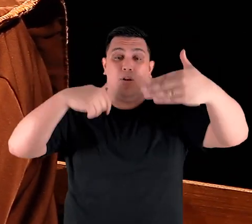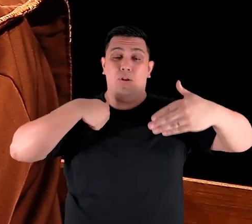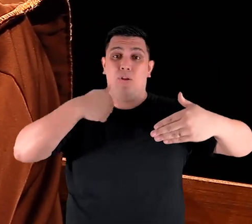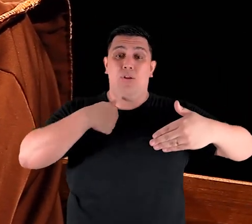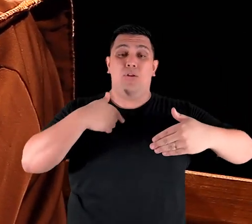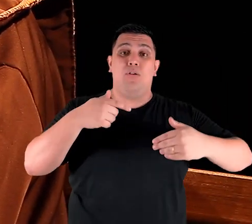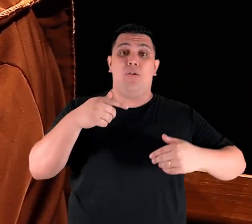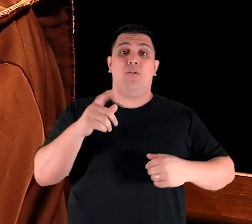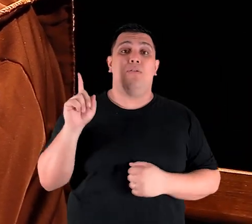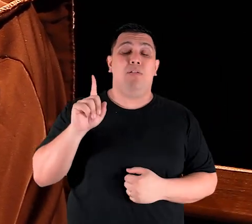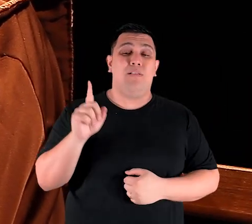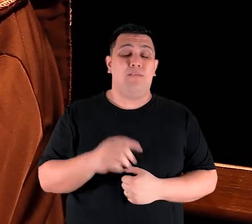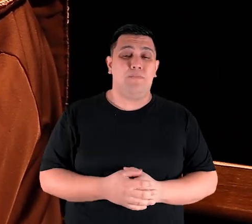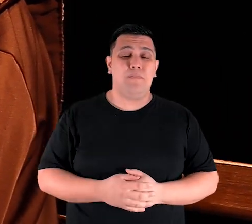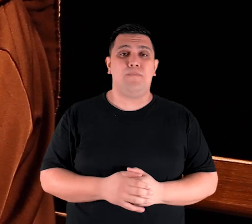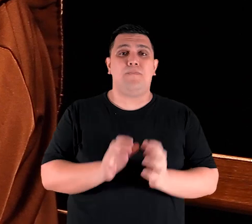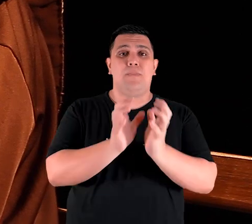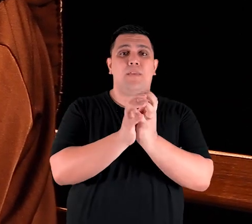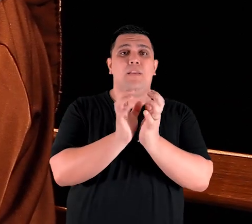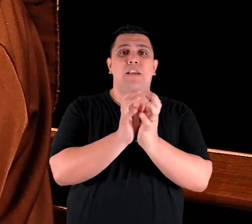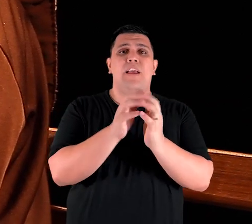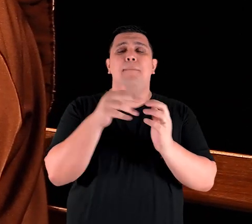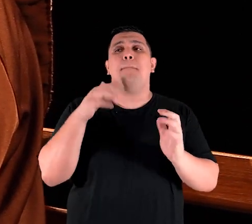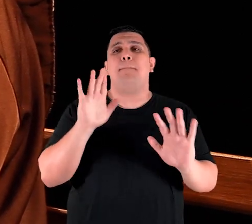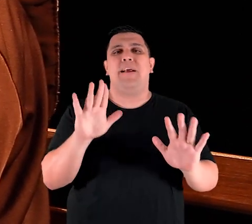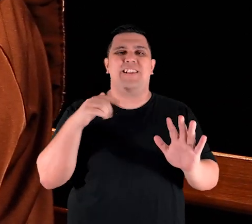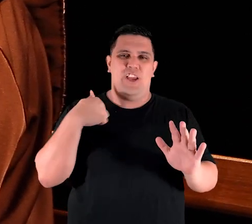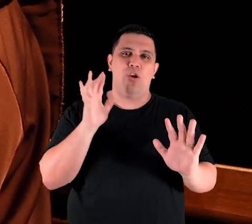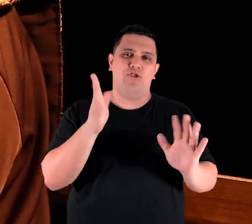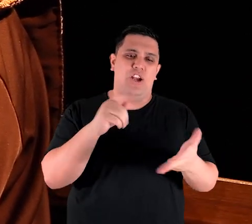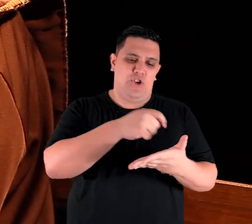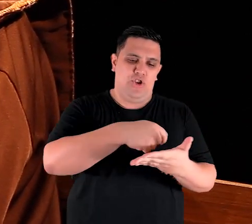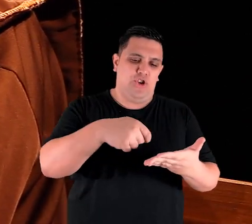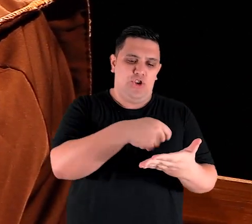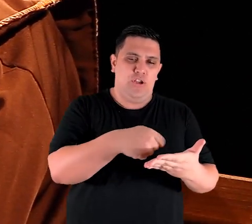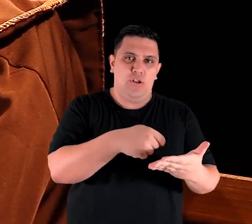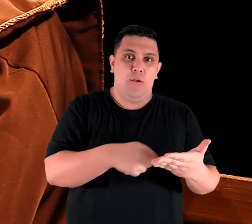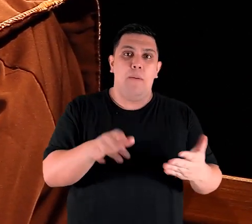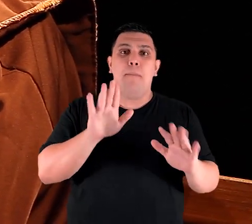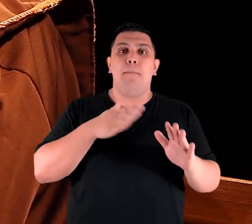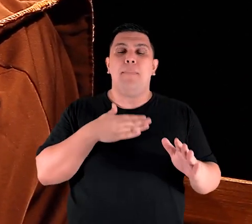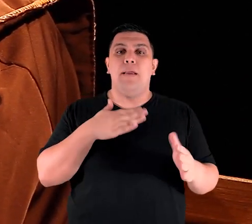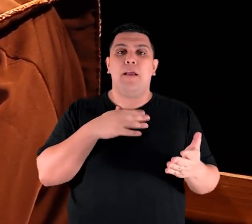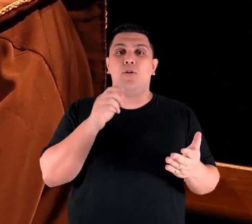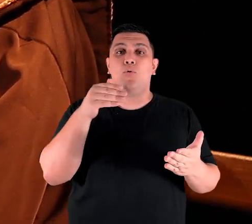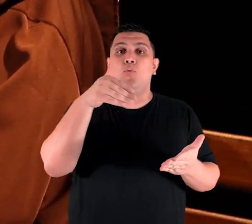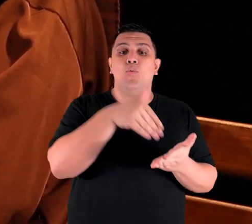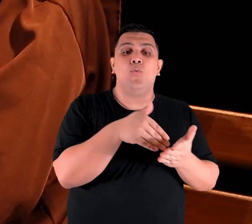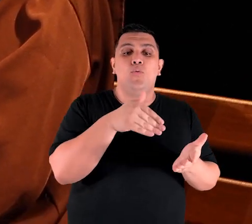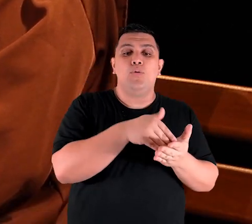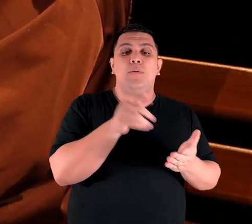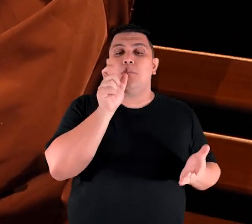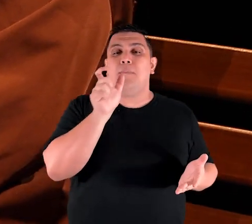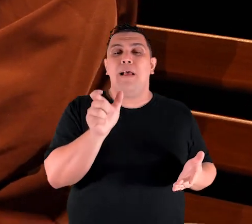Pontas. Mas eu já tinha escrito as minhas últimas palavras.